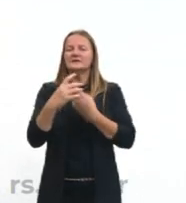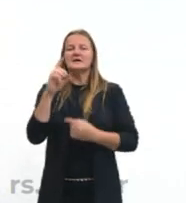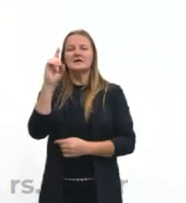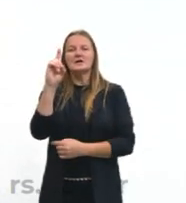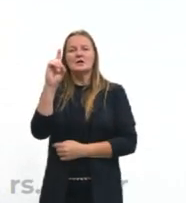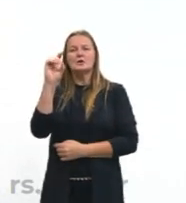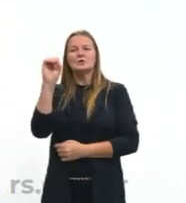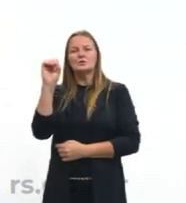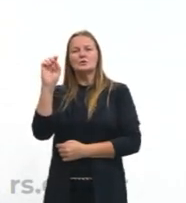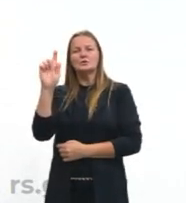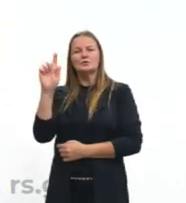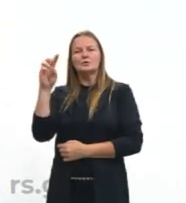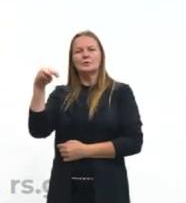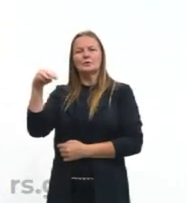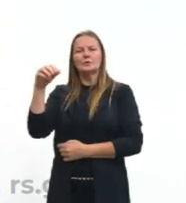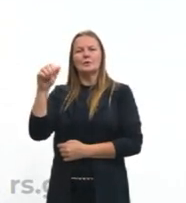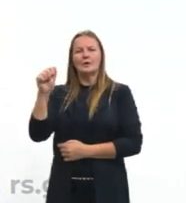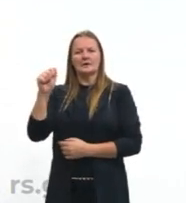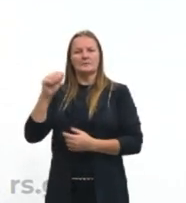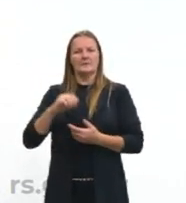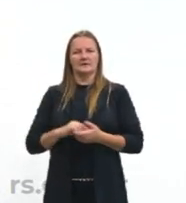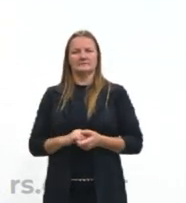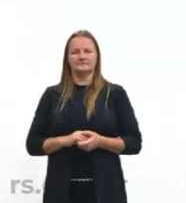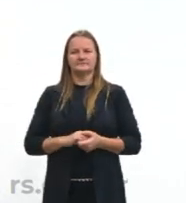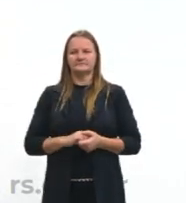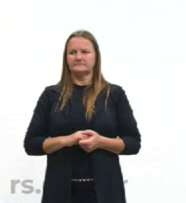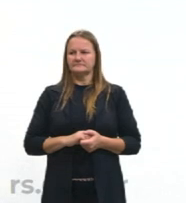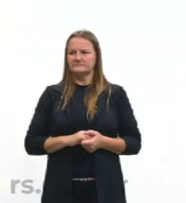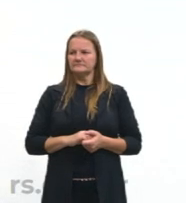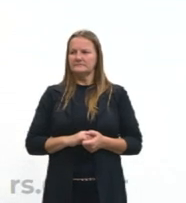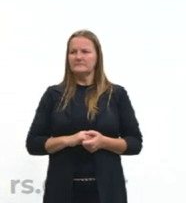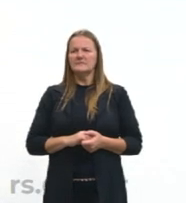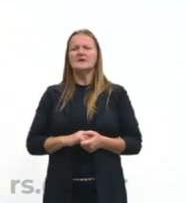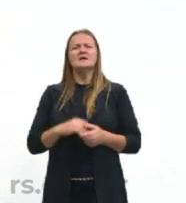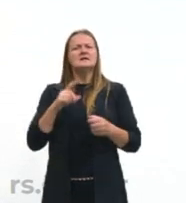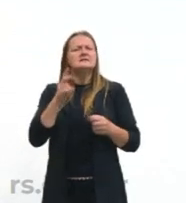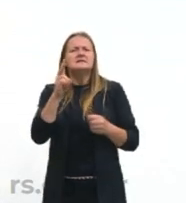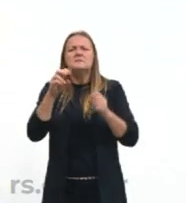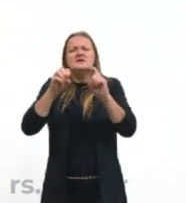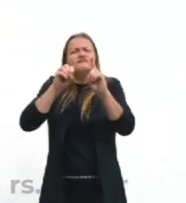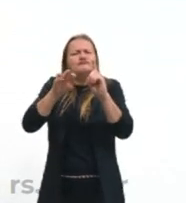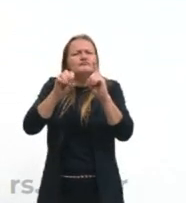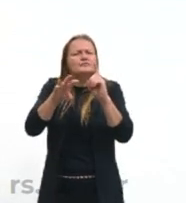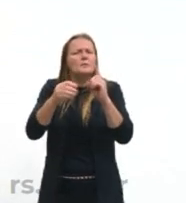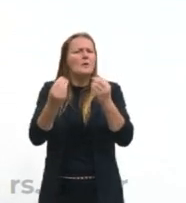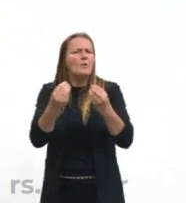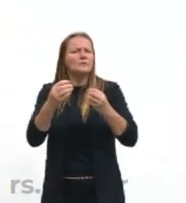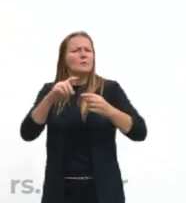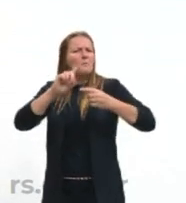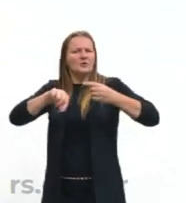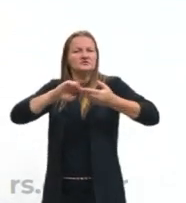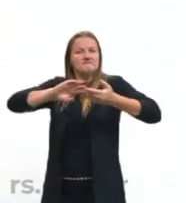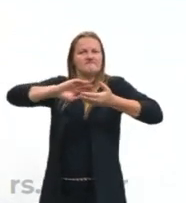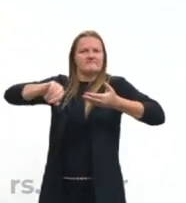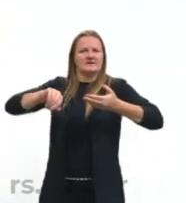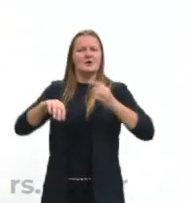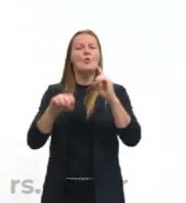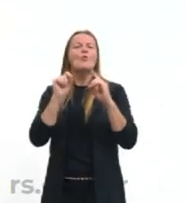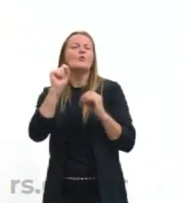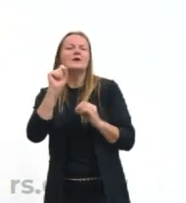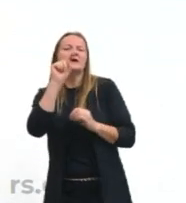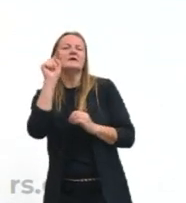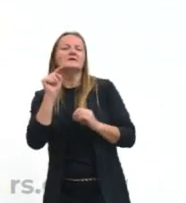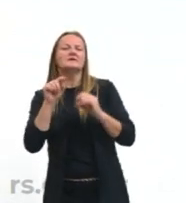dogmaticas na E essas explicações dogmática se elas não podem ser executadas que são dogmas